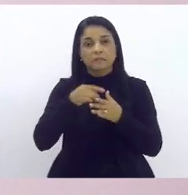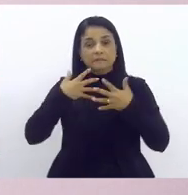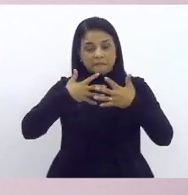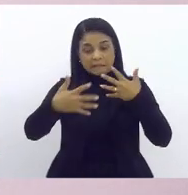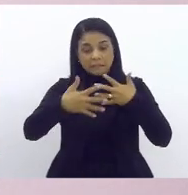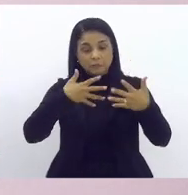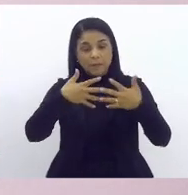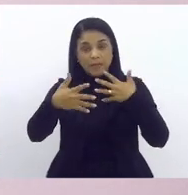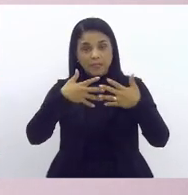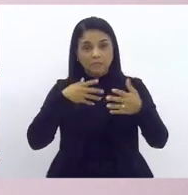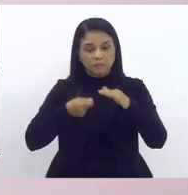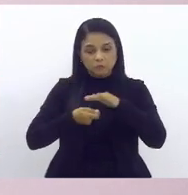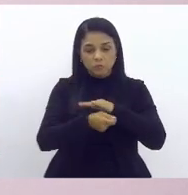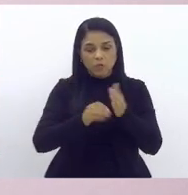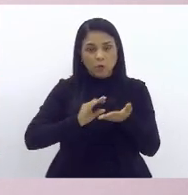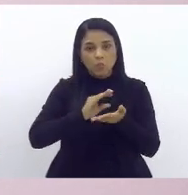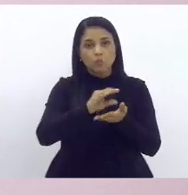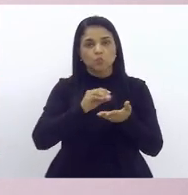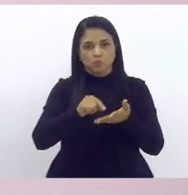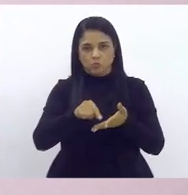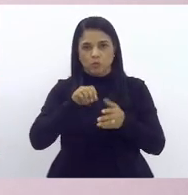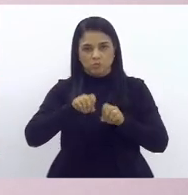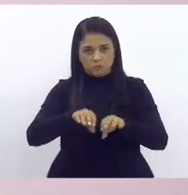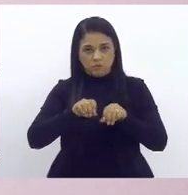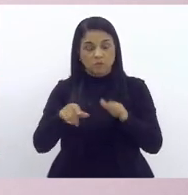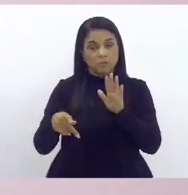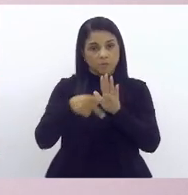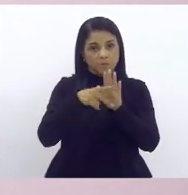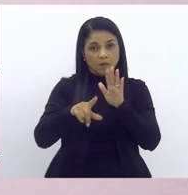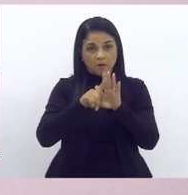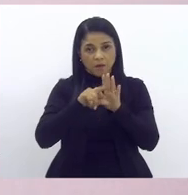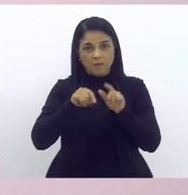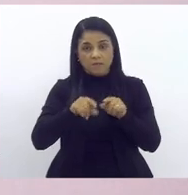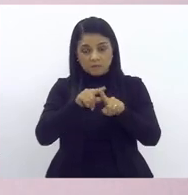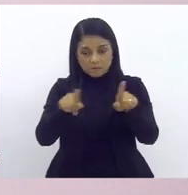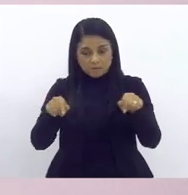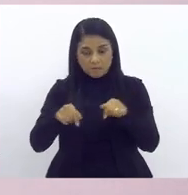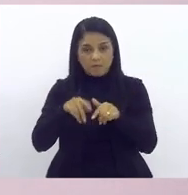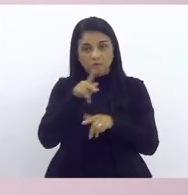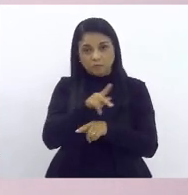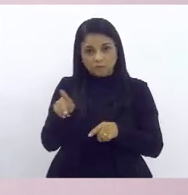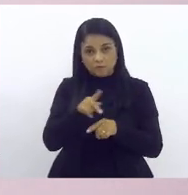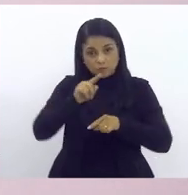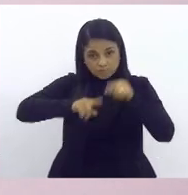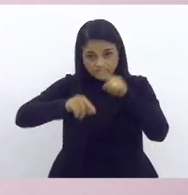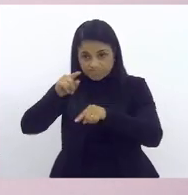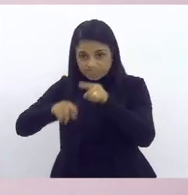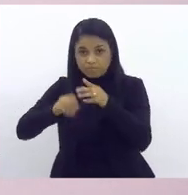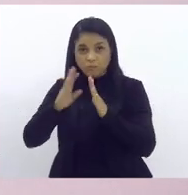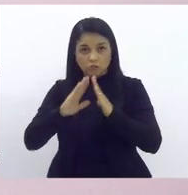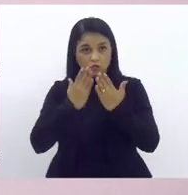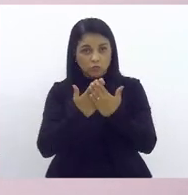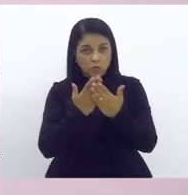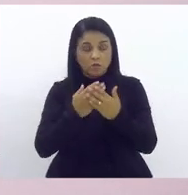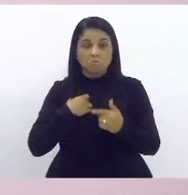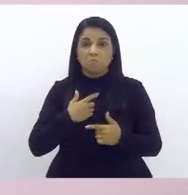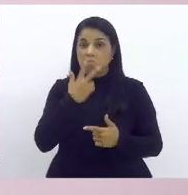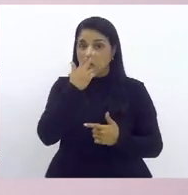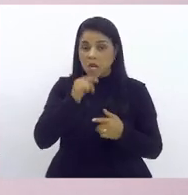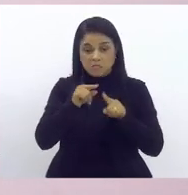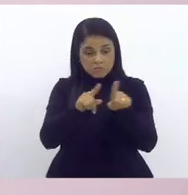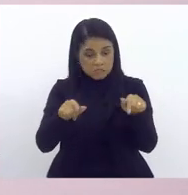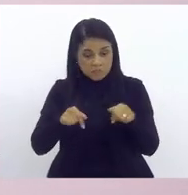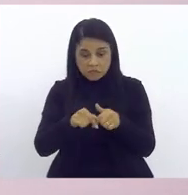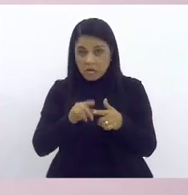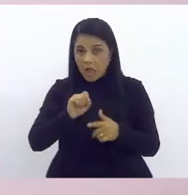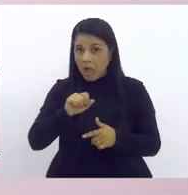nos recursos da educação. Também pedimos um projeto de lei, tem aqui, salas de professores equipadas em todas as escolas, que, por incrível que pareça, nem salas de professores